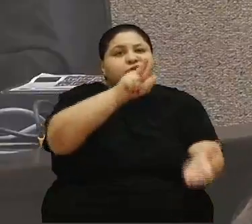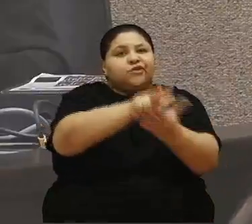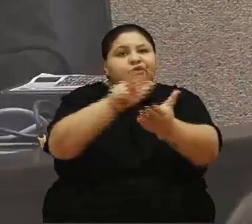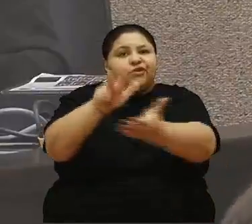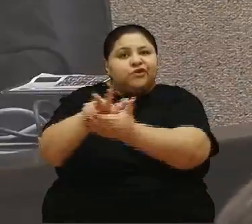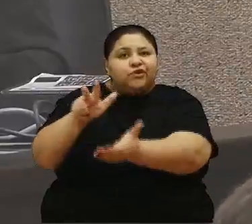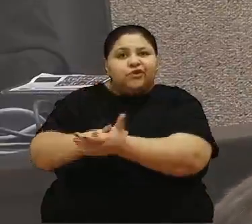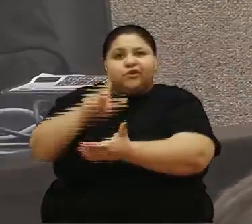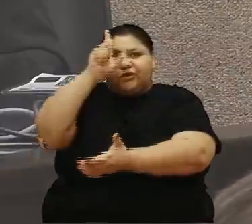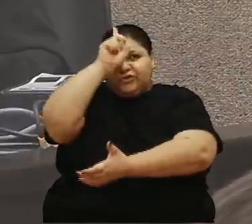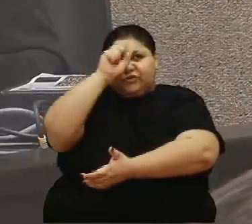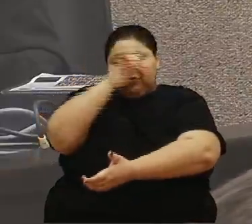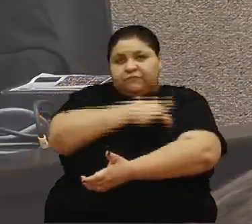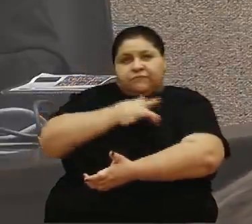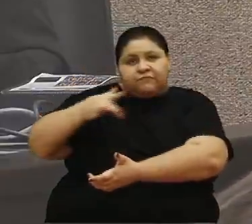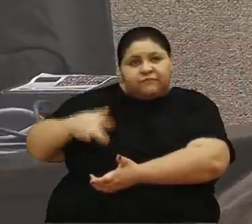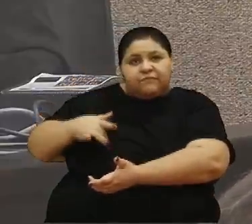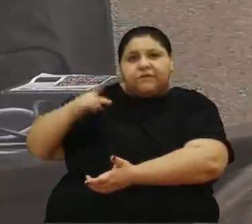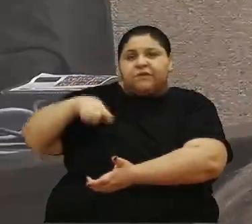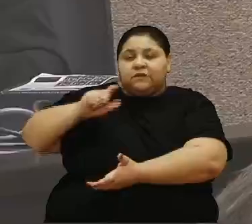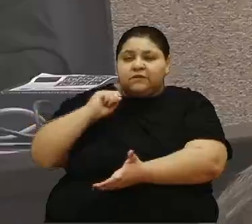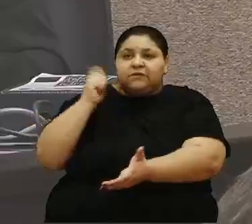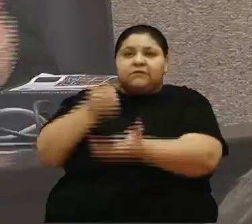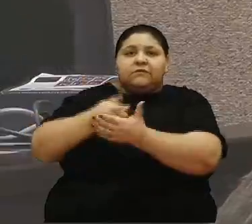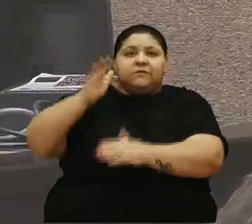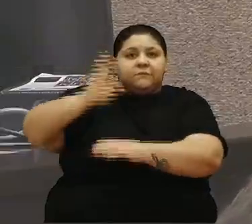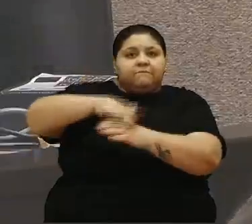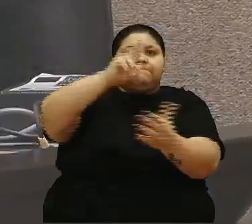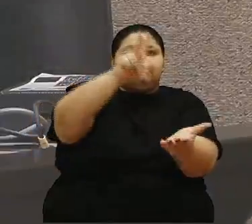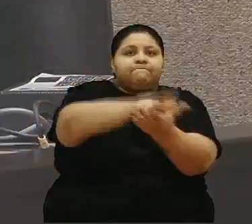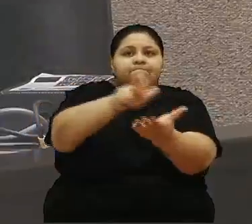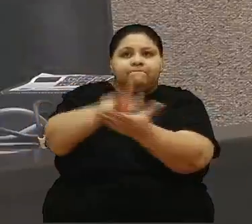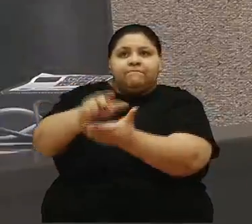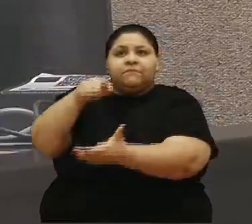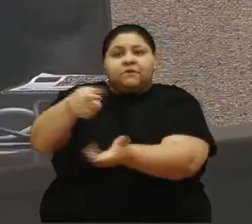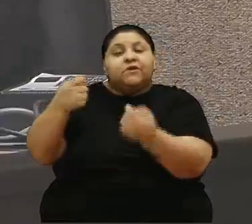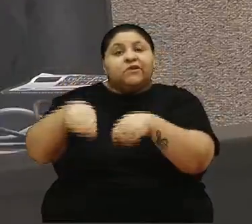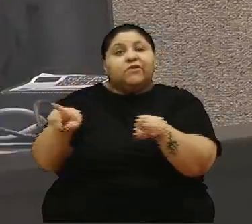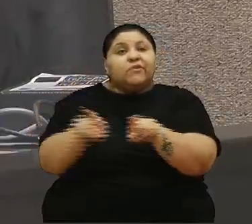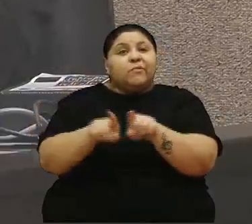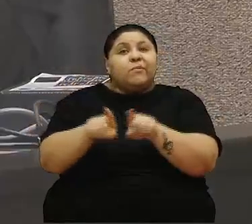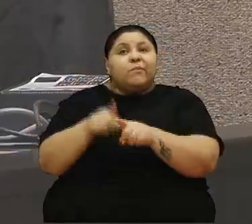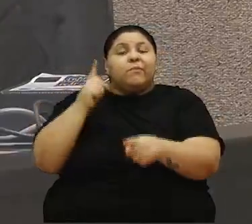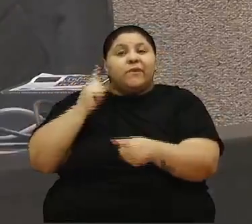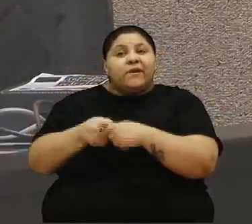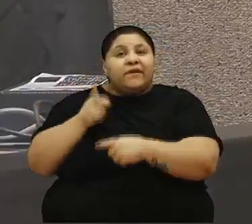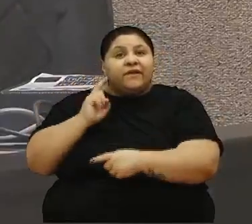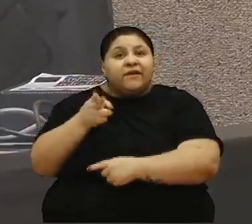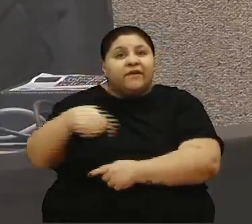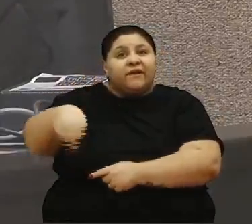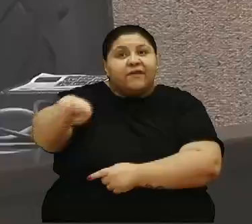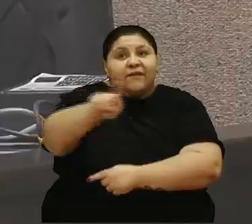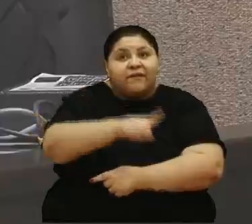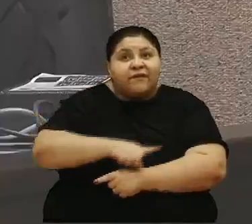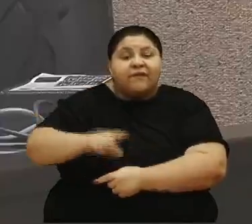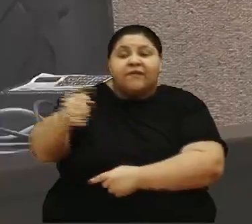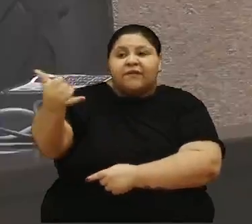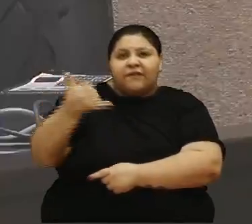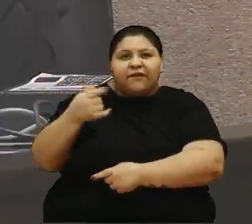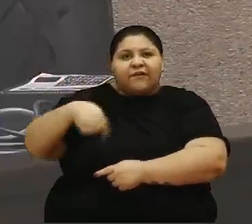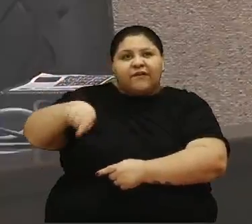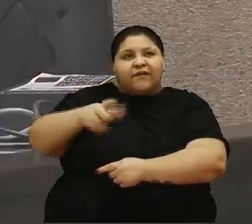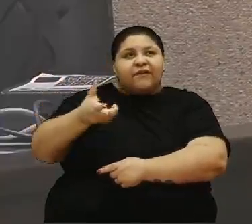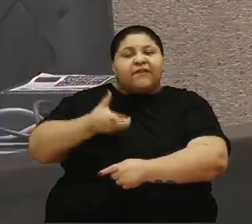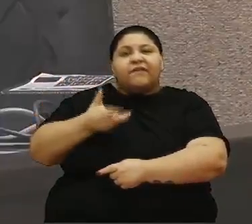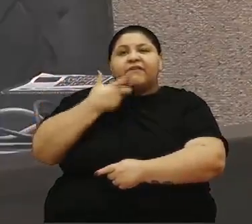no Hospital Saúde e a compra de mais leitos, se é isso que precisa, porque a todos os momentos a gente acaba recebendo. E a gente não